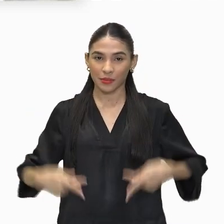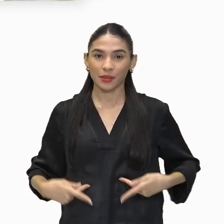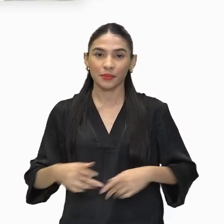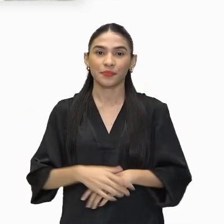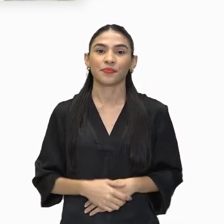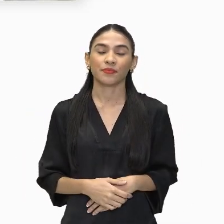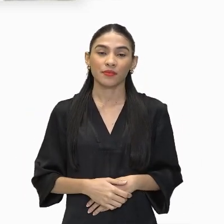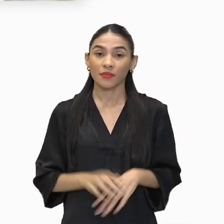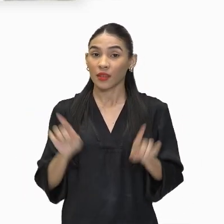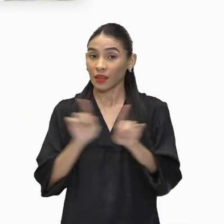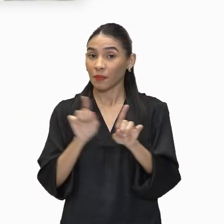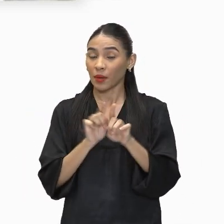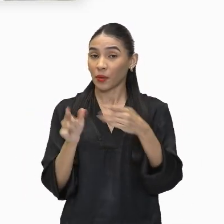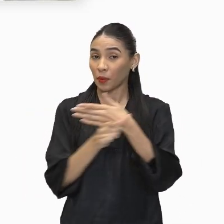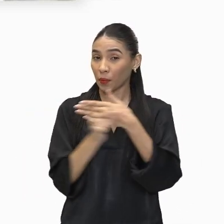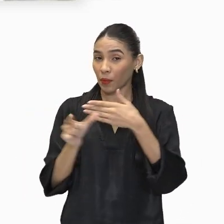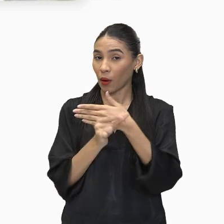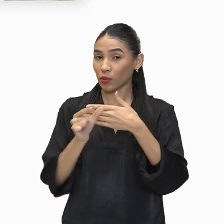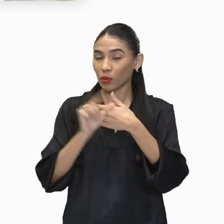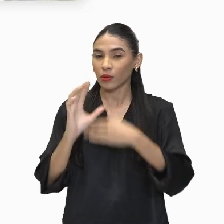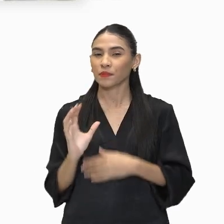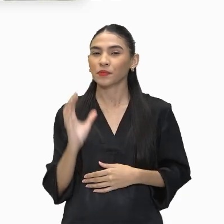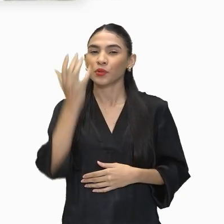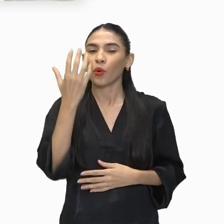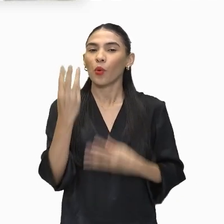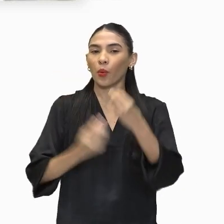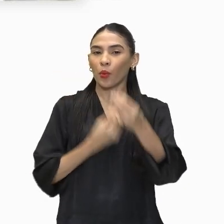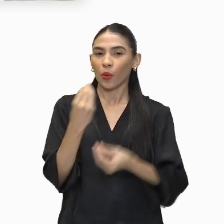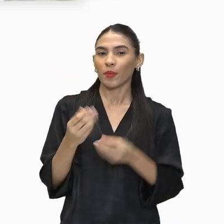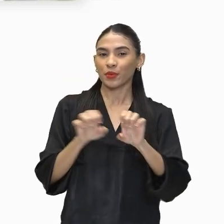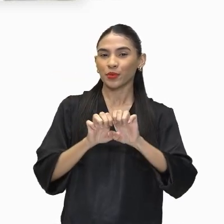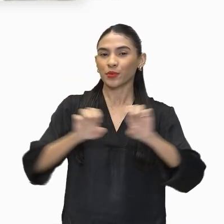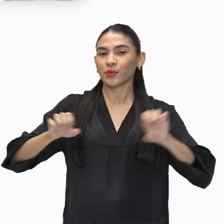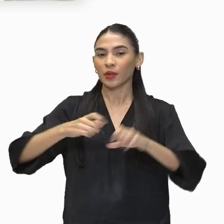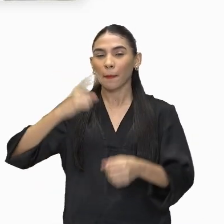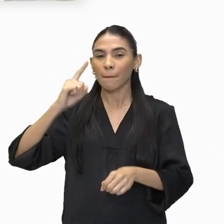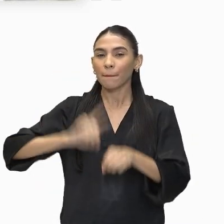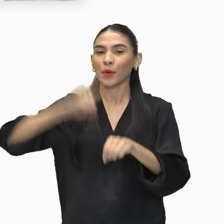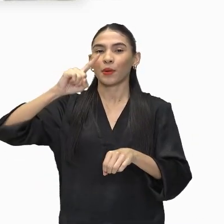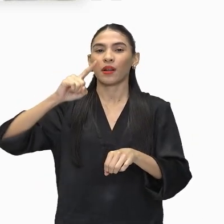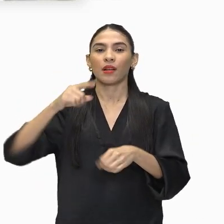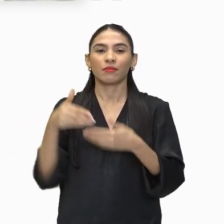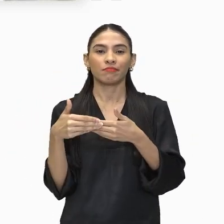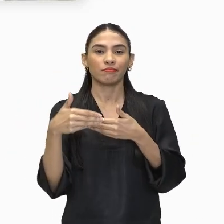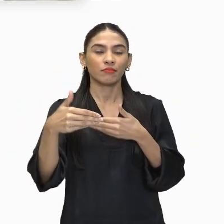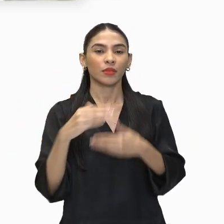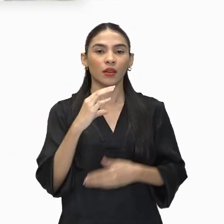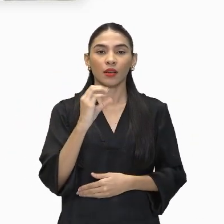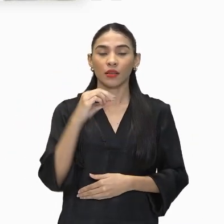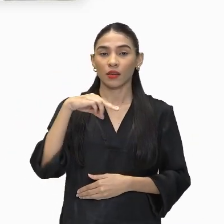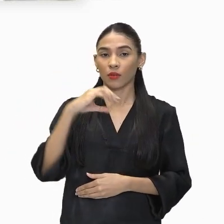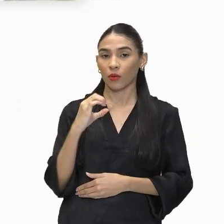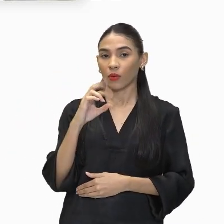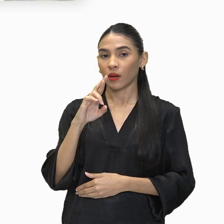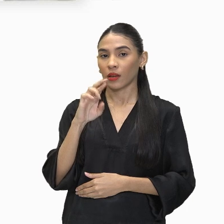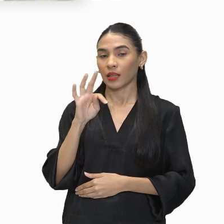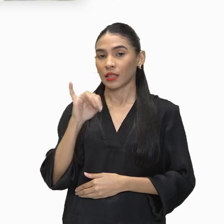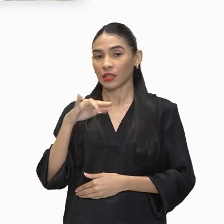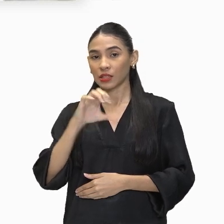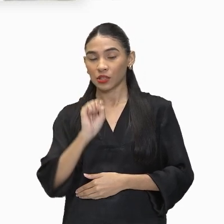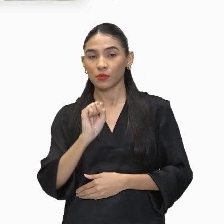Ele também inovou em relação à forma, sendo um dos pioneiros do concretismo e do